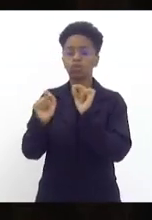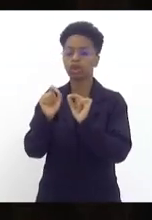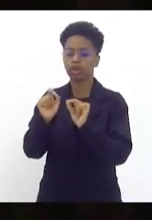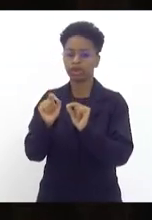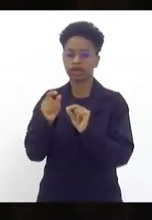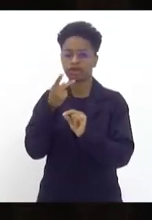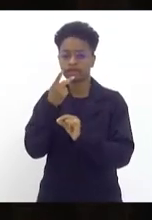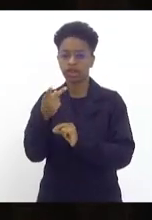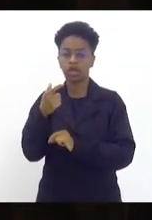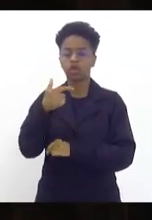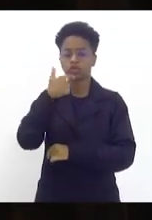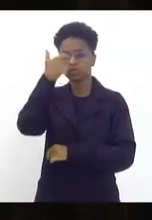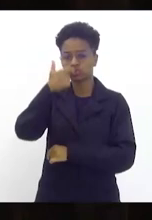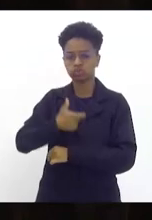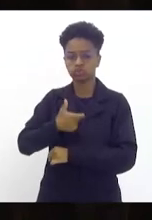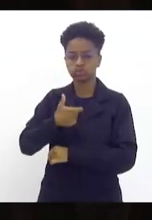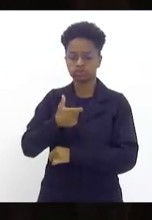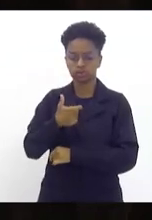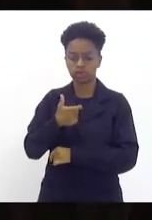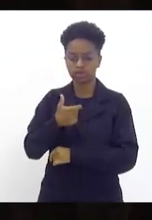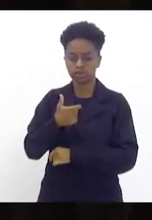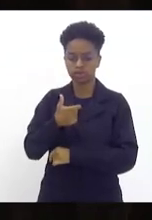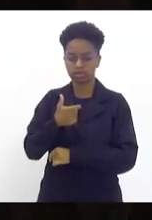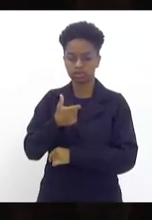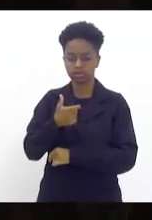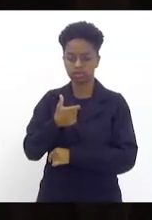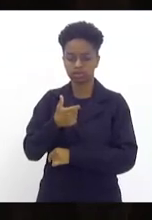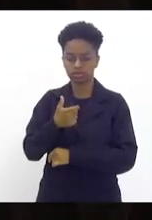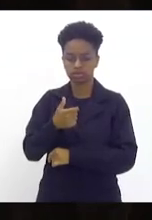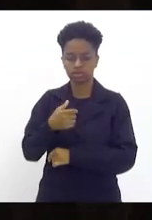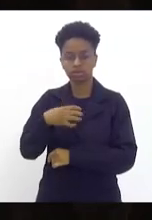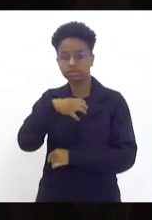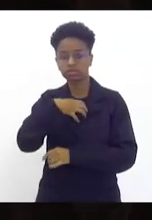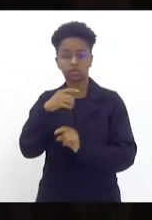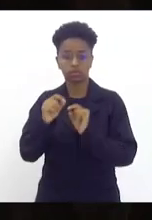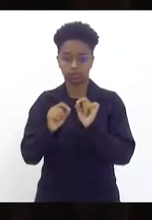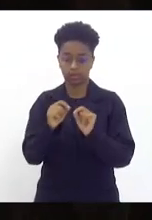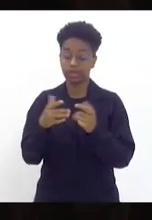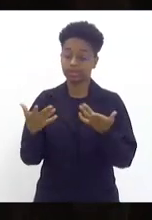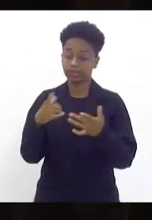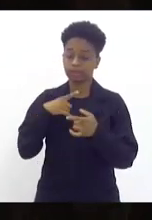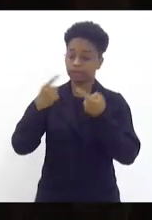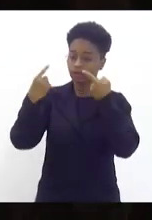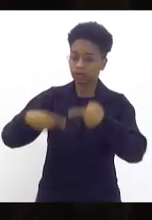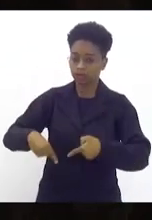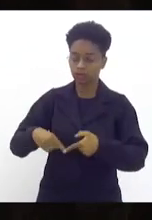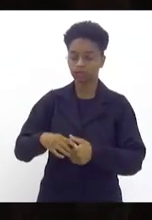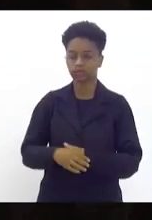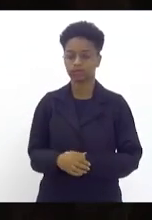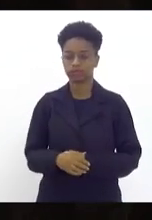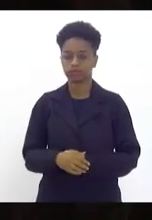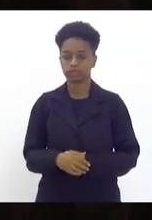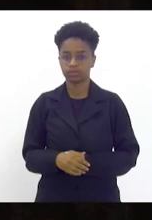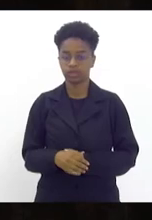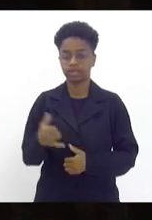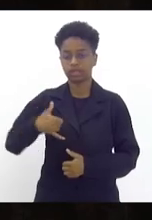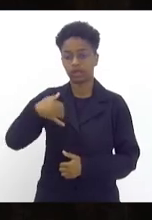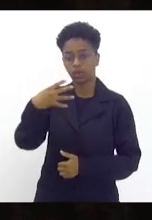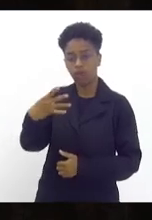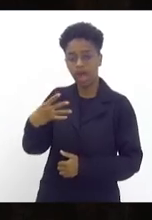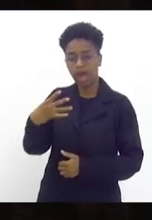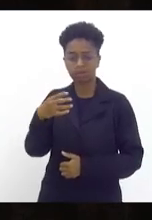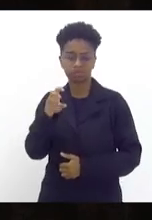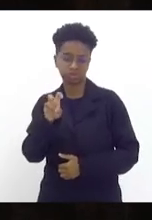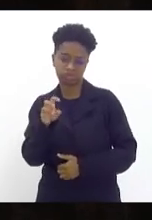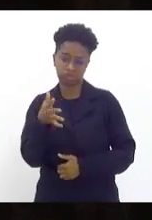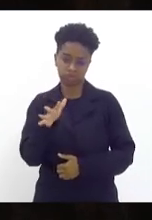casa, ah, eu sou binário, eu sou... Não é porque colocava aquele conflito. Se eu ponho um conflito com 4, 5 anos, acentuo